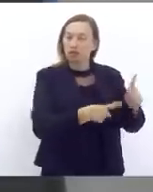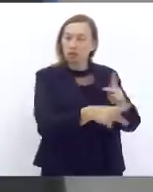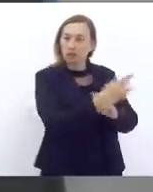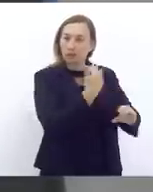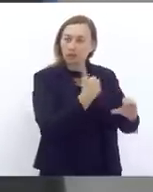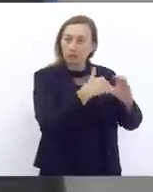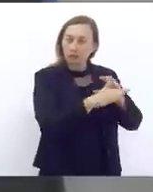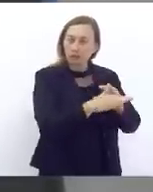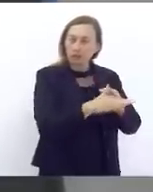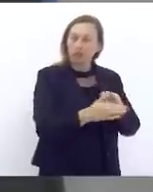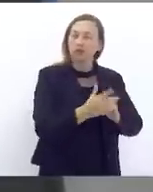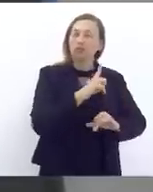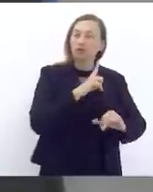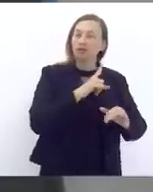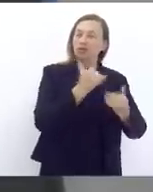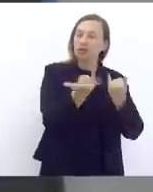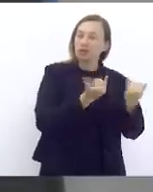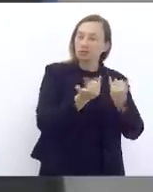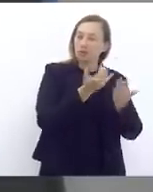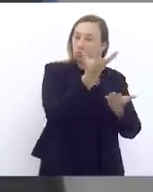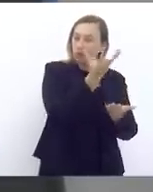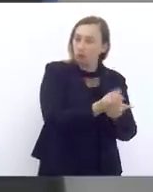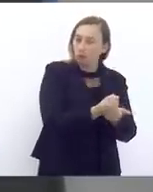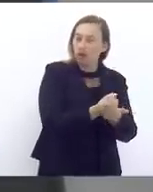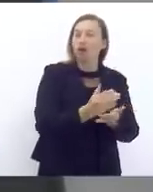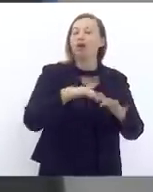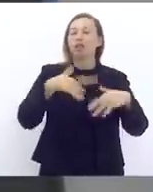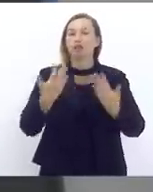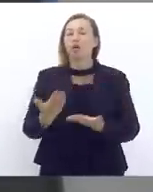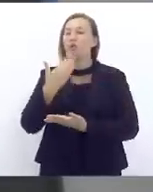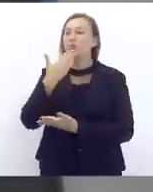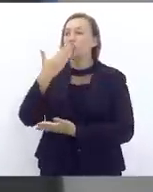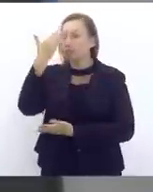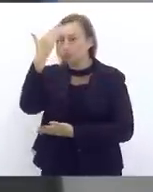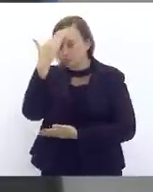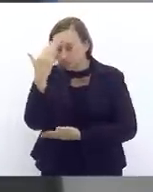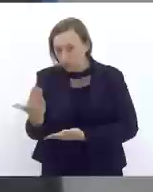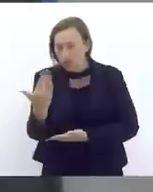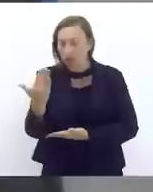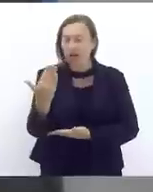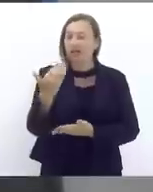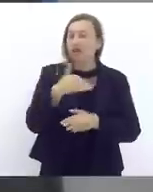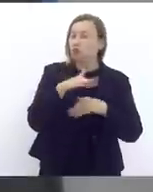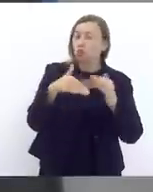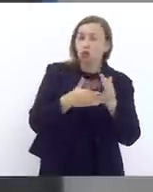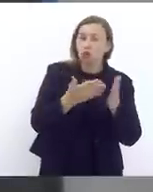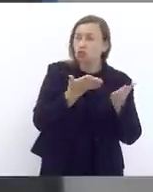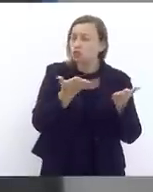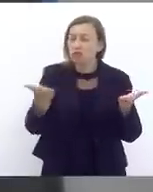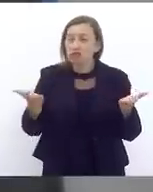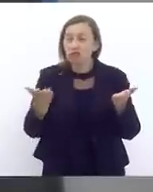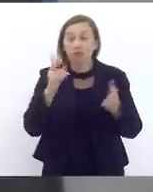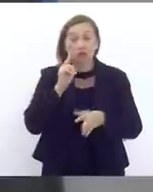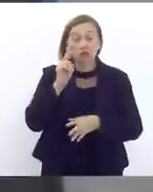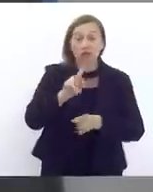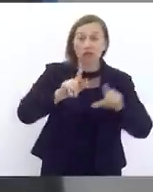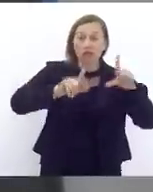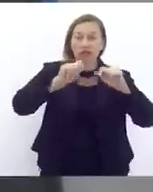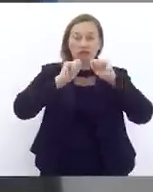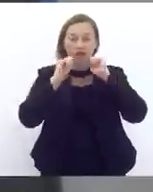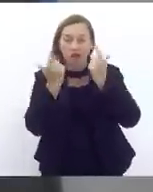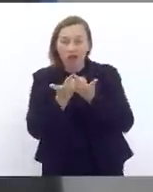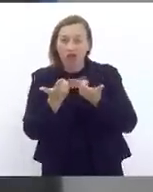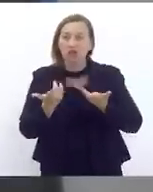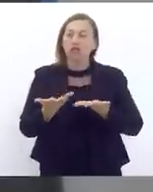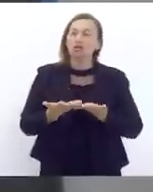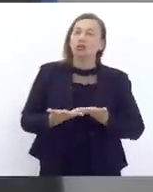para ter essas informações catalogados então muito obrigada obrigada a todos que estão nos assistindo a TV Alerta